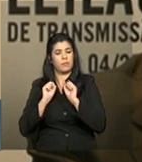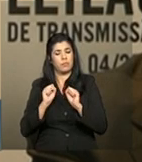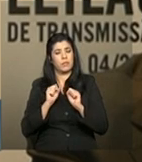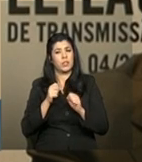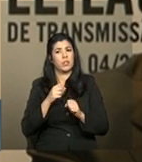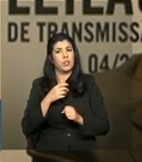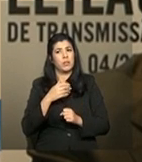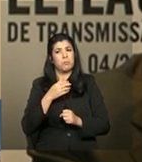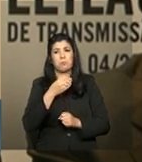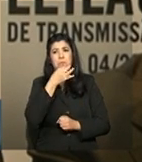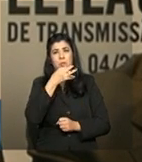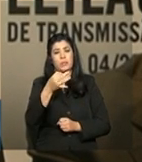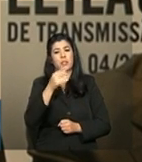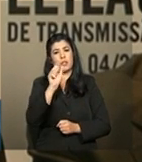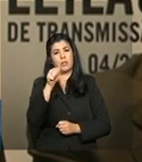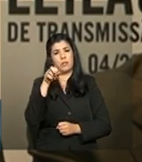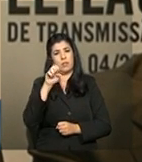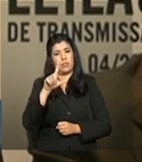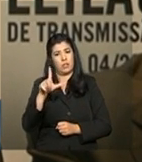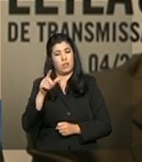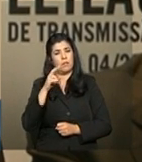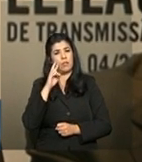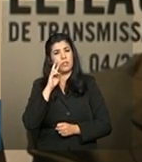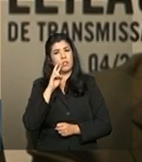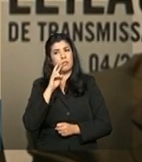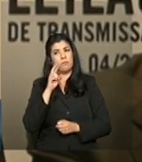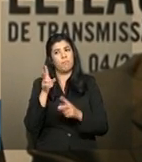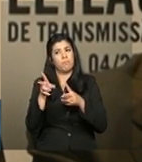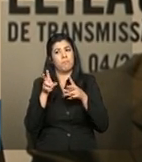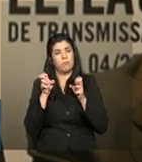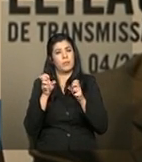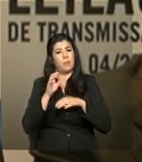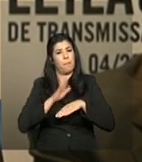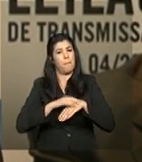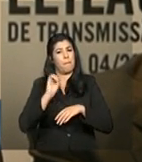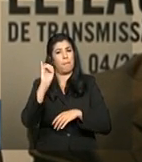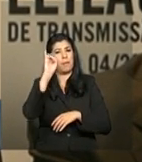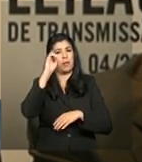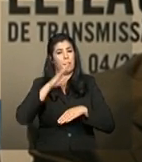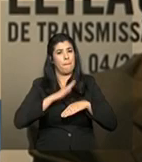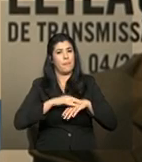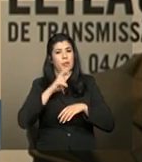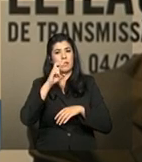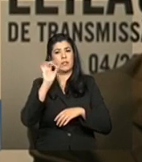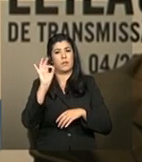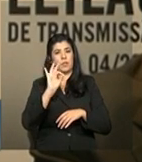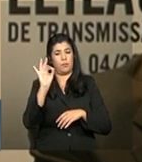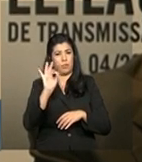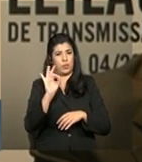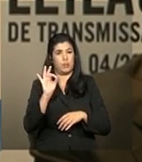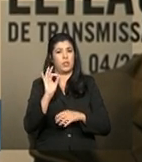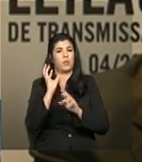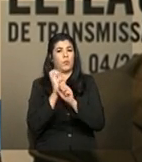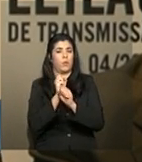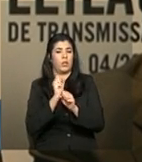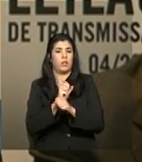é que o leilão foi satisfatório, atingiu mais de 50% dos montantes, tanto de